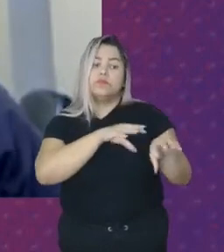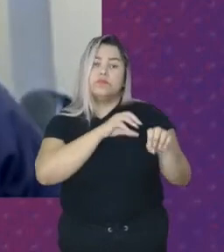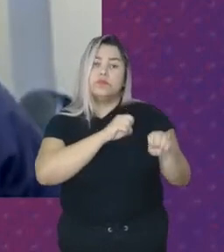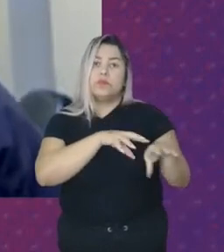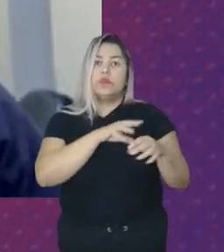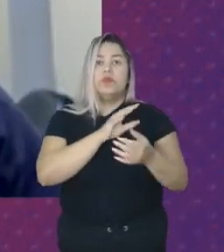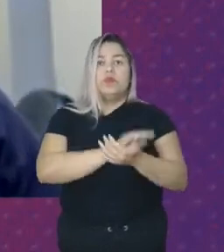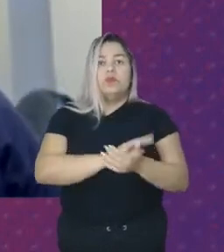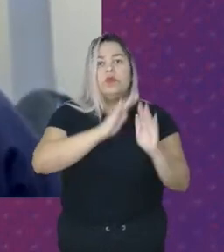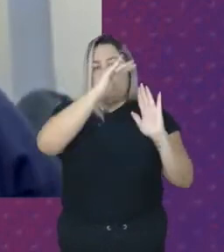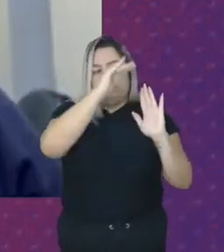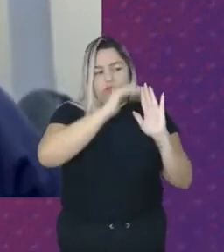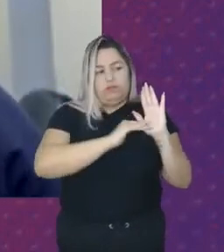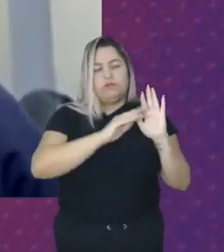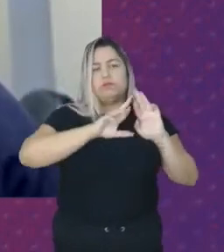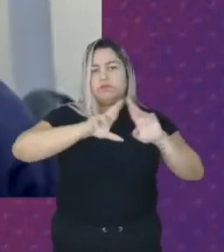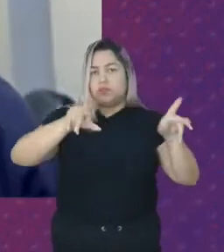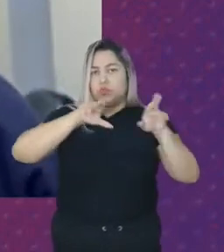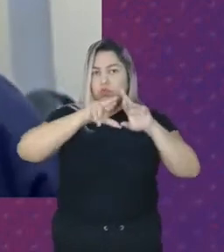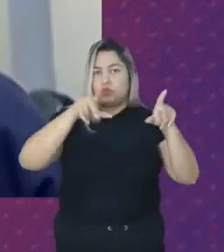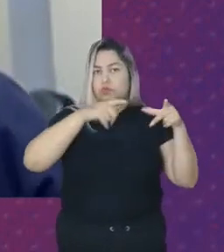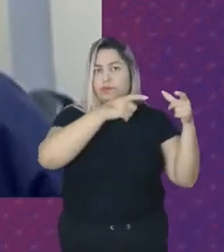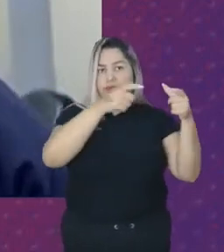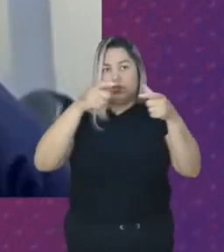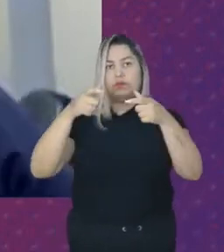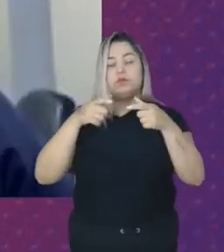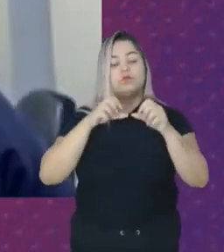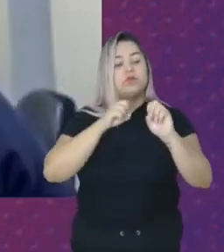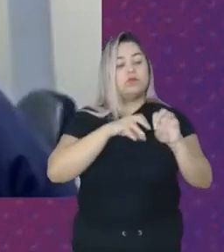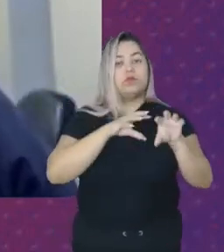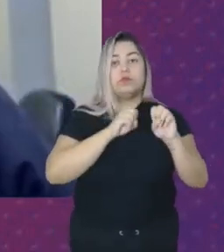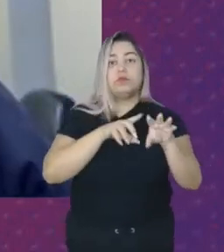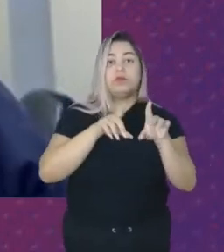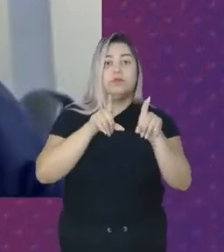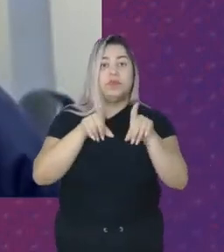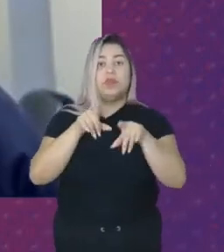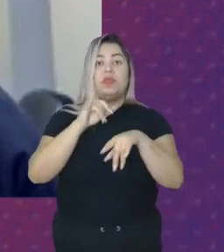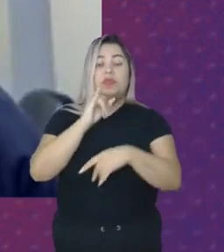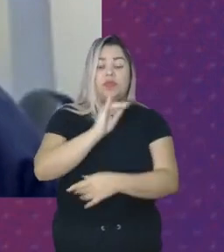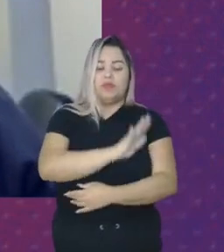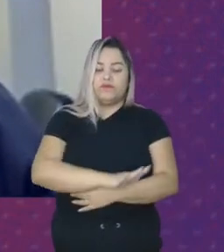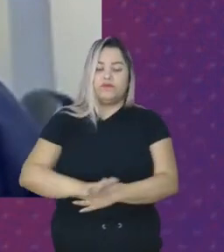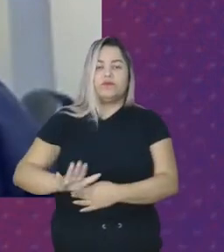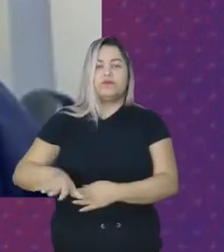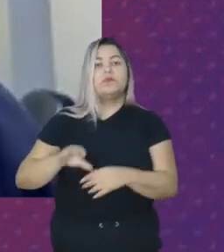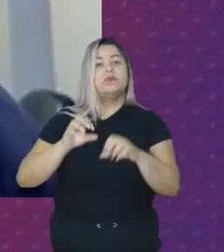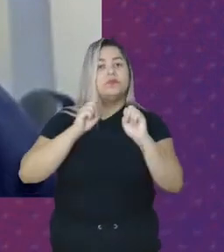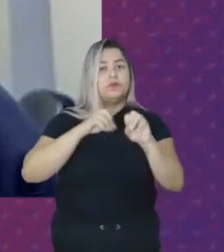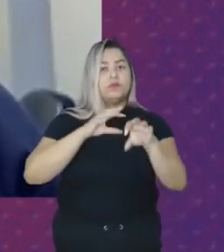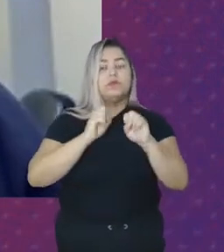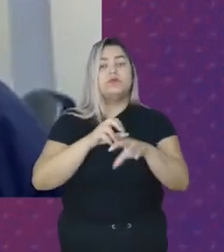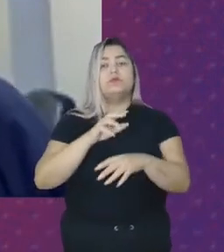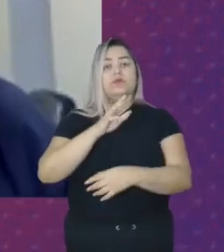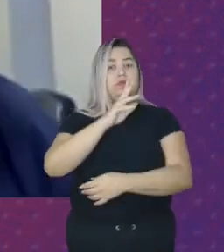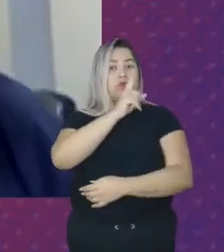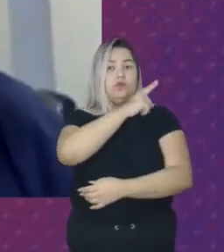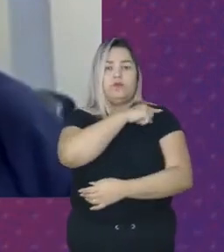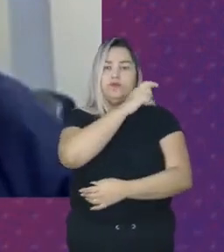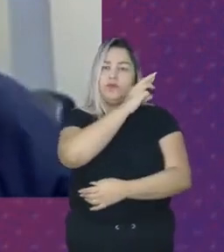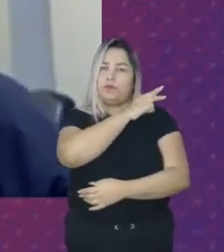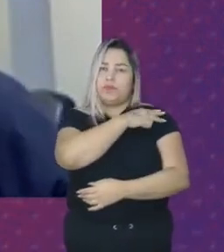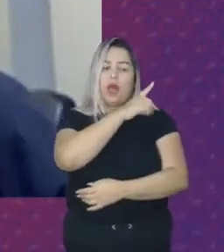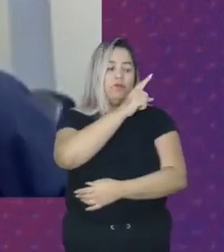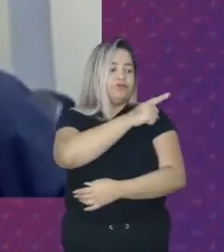com metas nas diferentes áreas da educação infantil, ensino fundamental, ensino